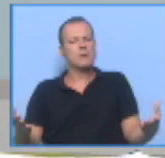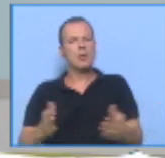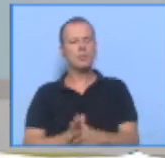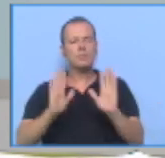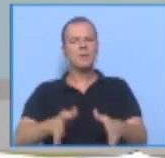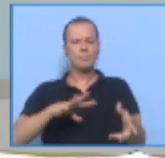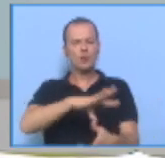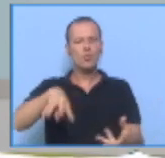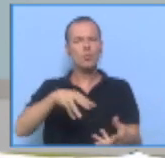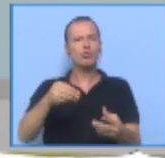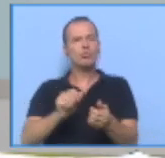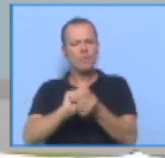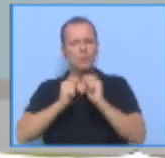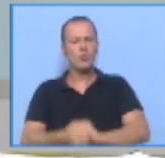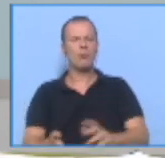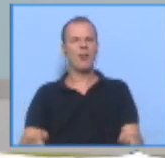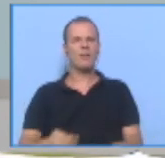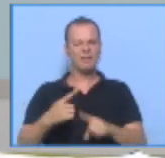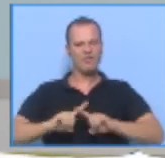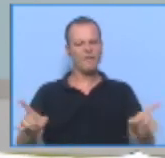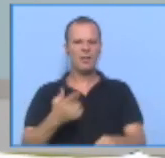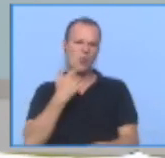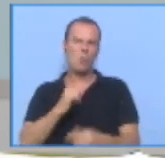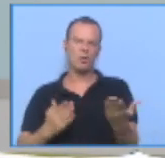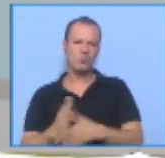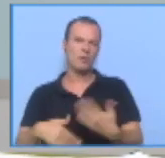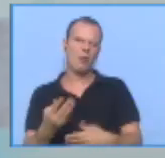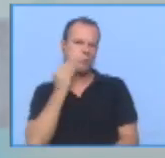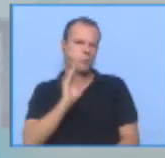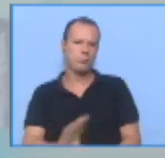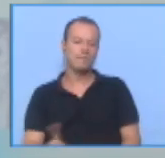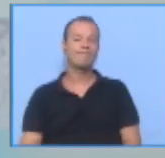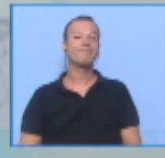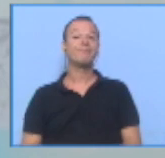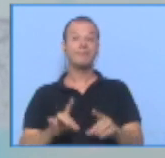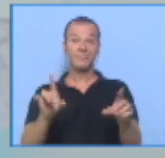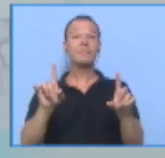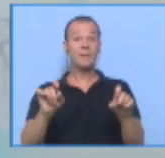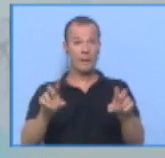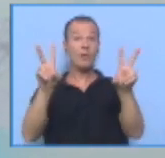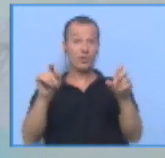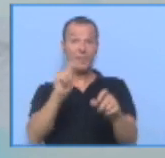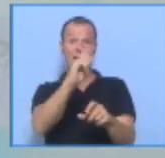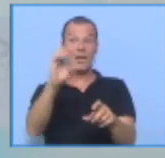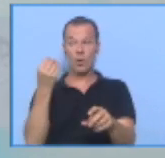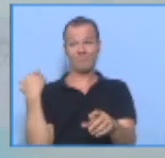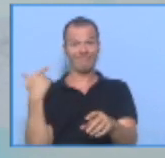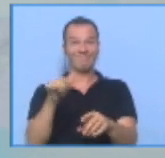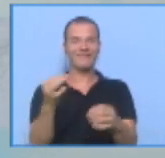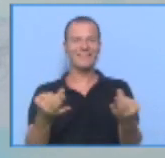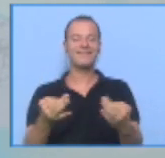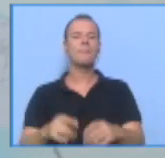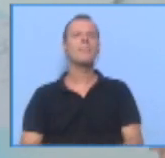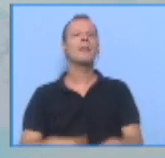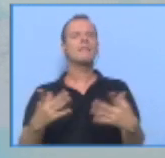mundo, temos que fazer uma coisa diferente, não é? Não pode continuar assim. Também na perspectiva ecológica que falávamos há pouco. Exatamente. E o profeta, a